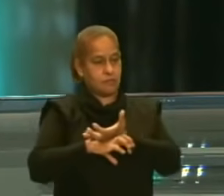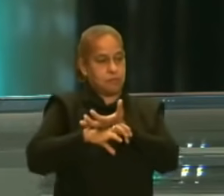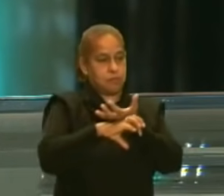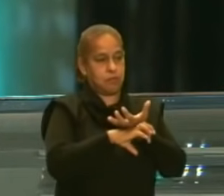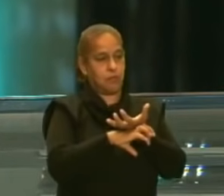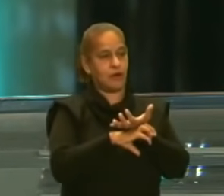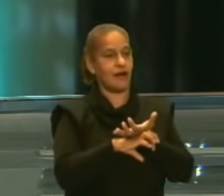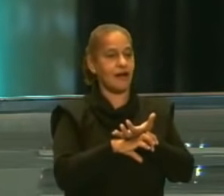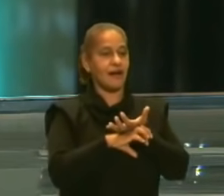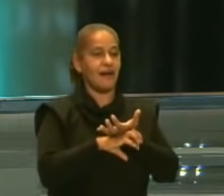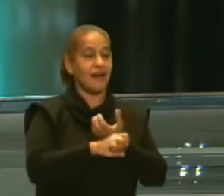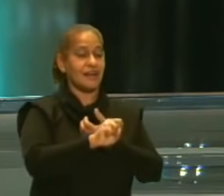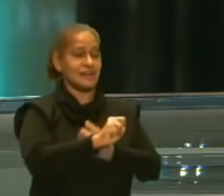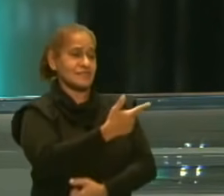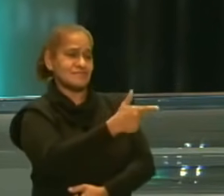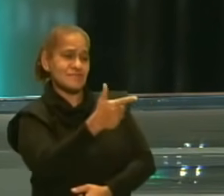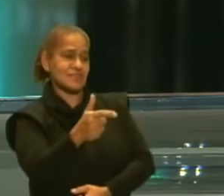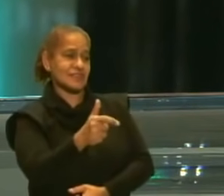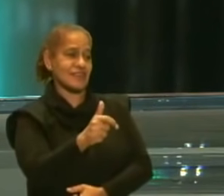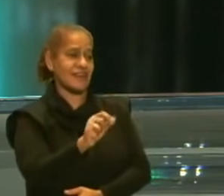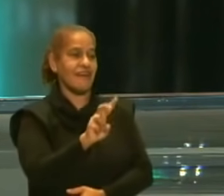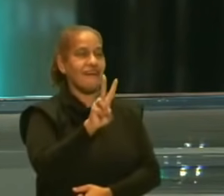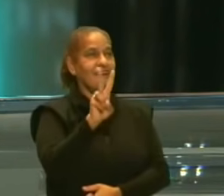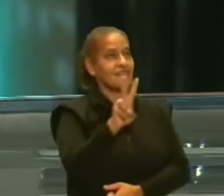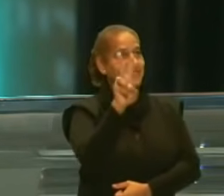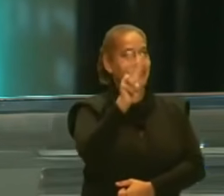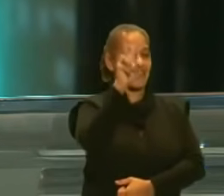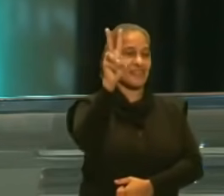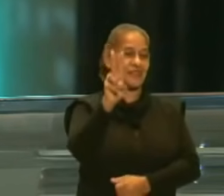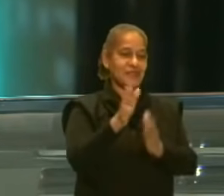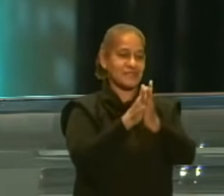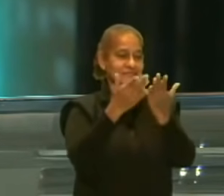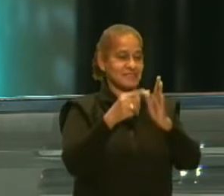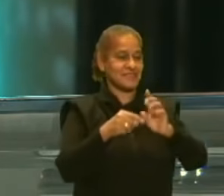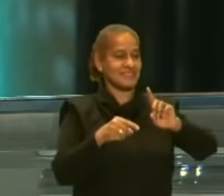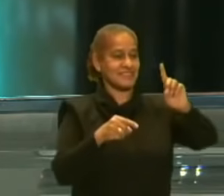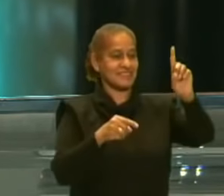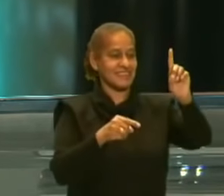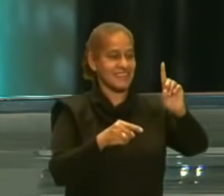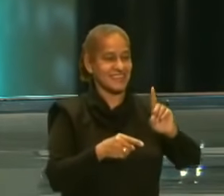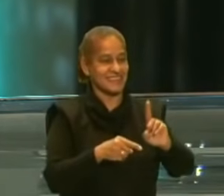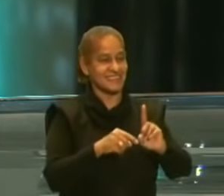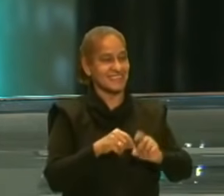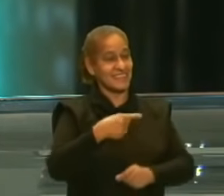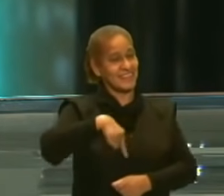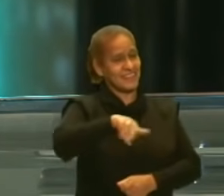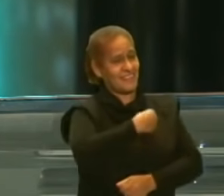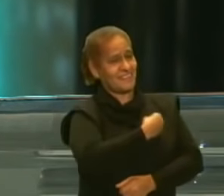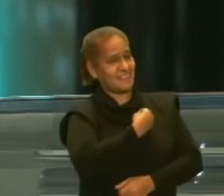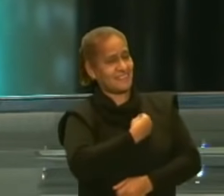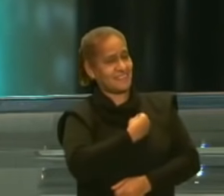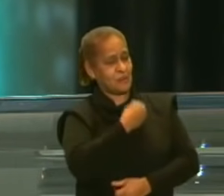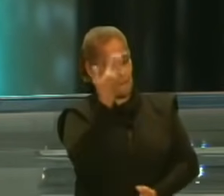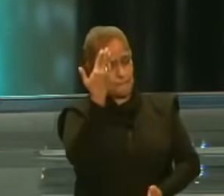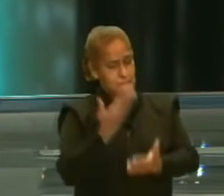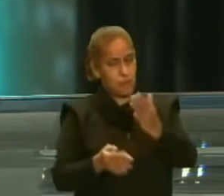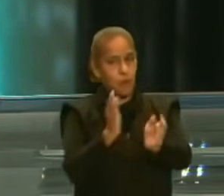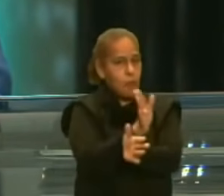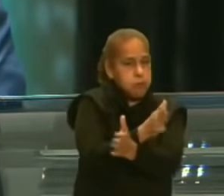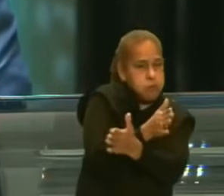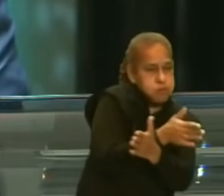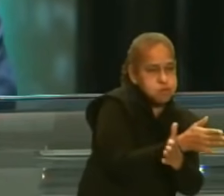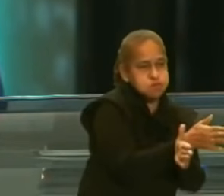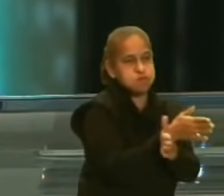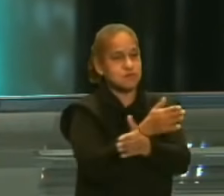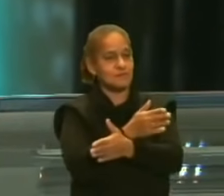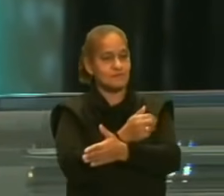E que sem os valores da palavra de Deus na nossa vida, a gente está perdido.